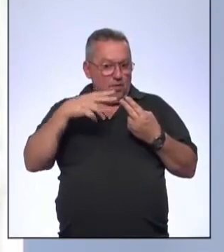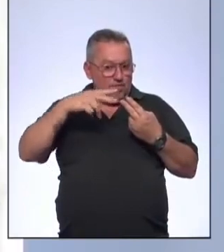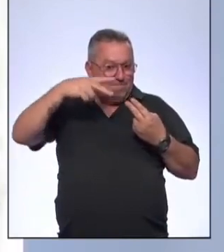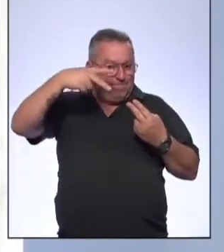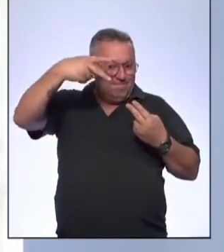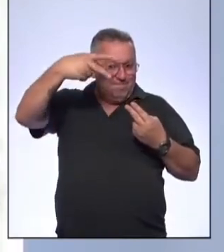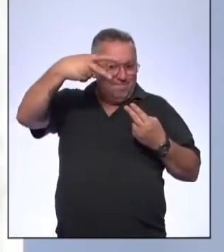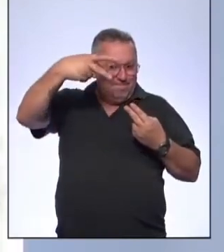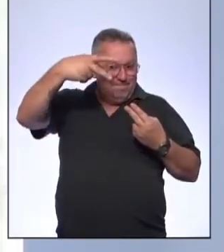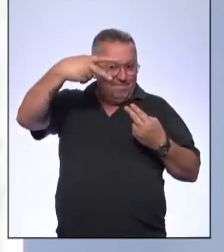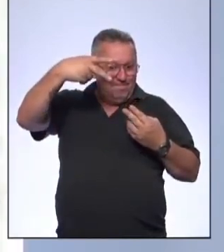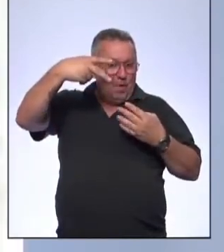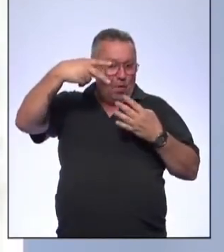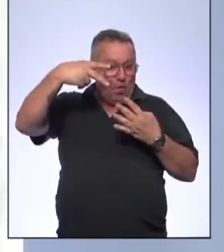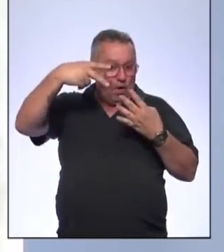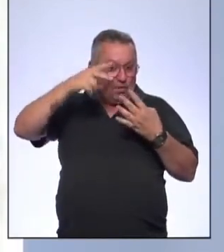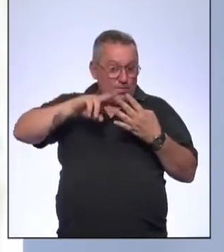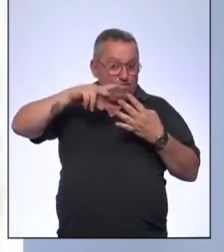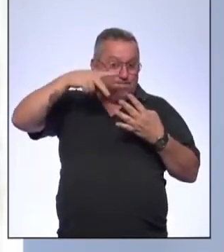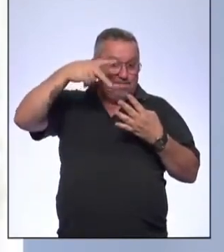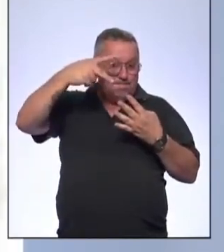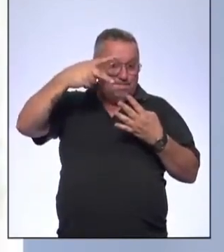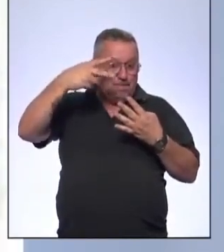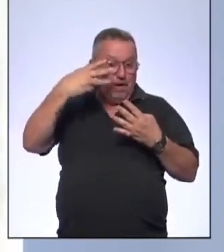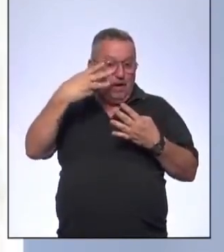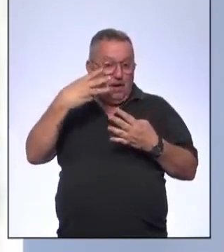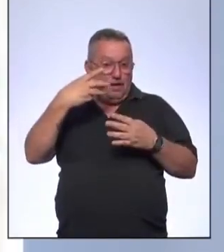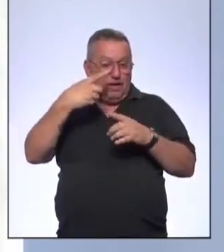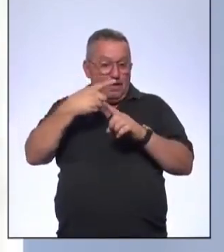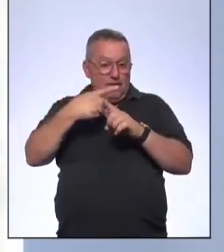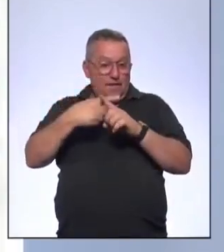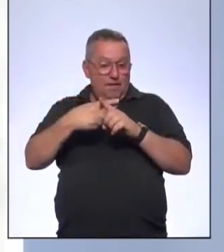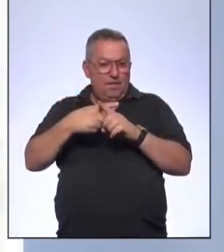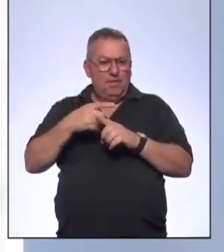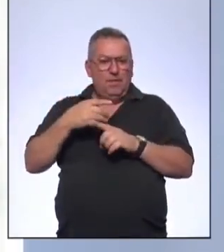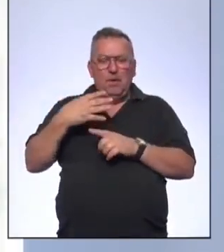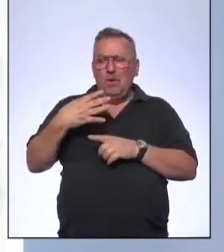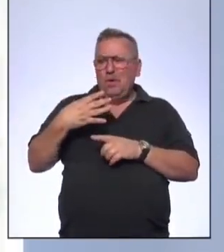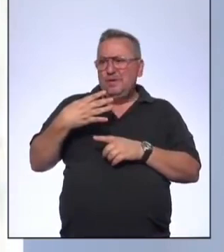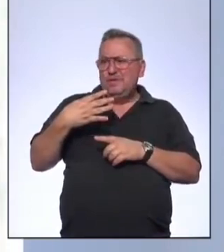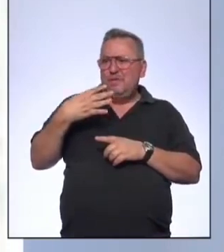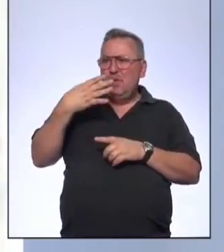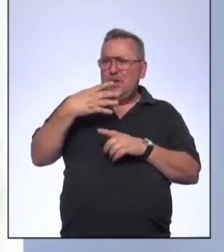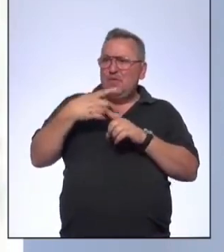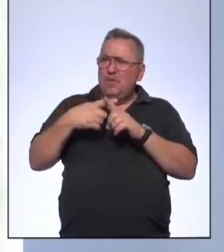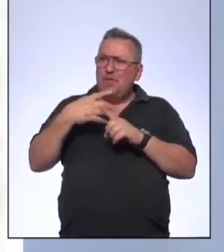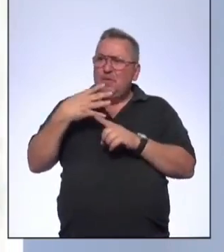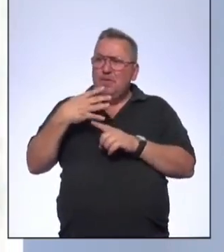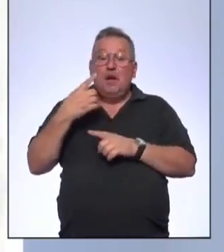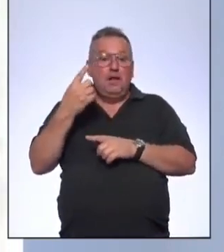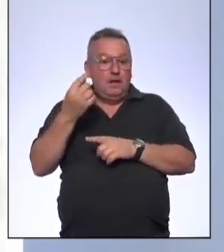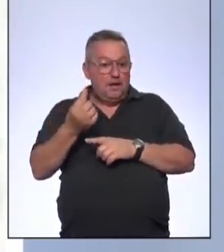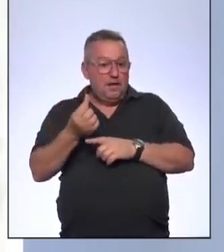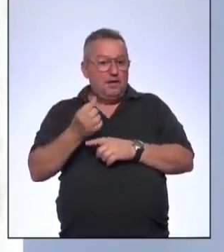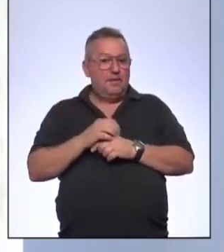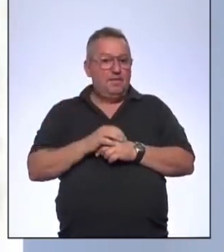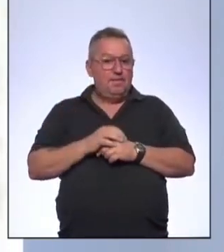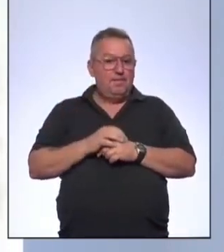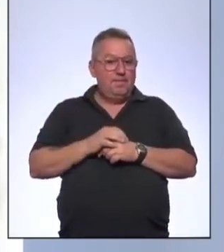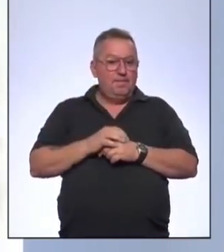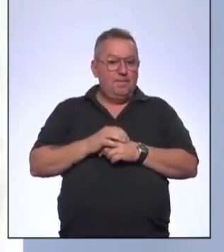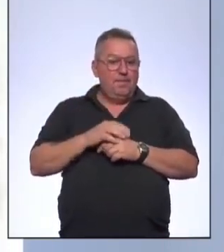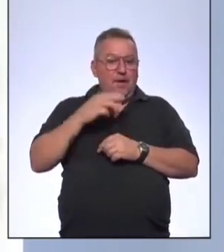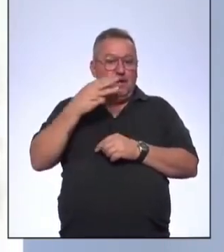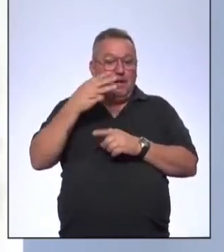quadrado, eu encontro aqui, ó, 3 vezes 4 ao quadrado. 4 ao quadrado dá 16.